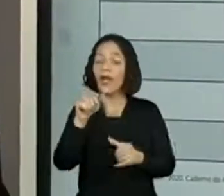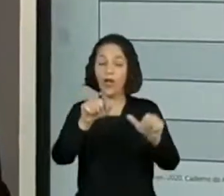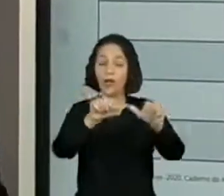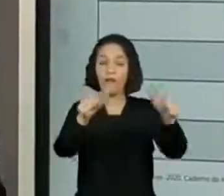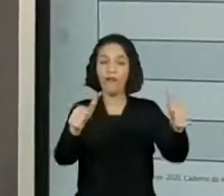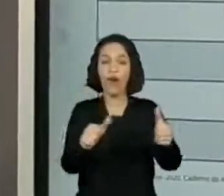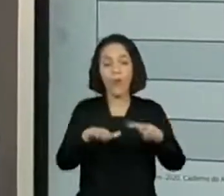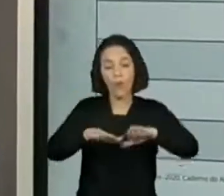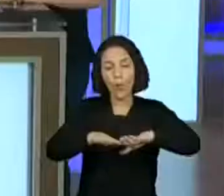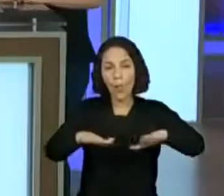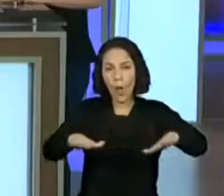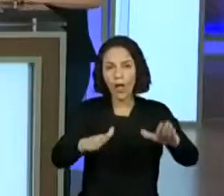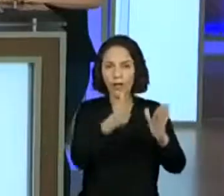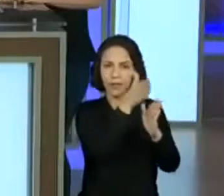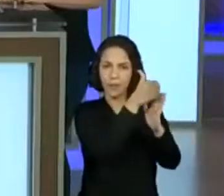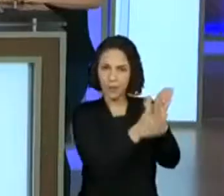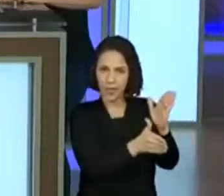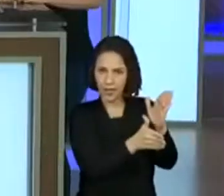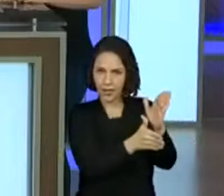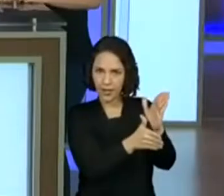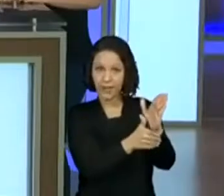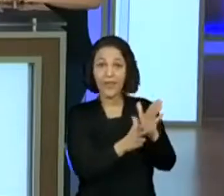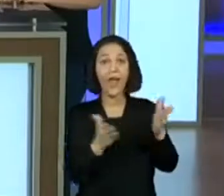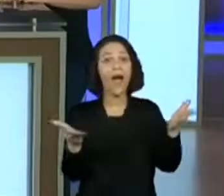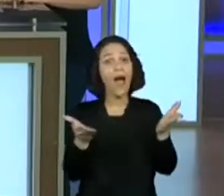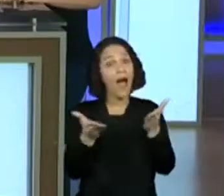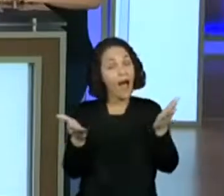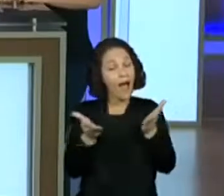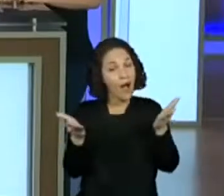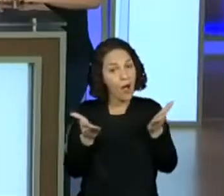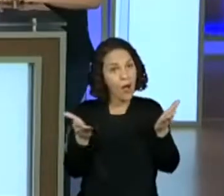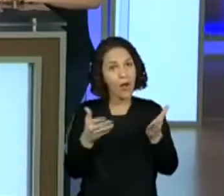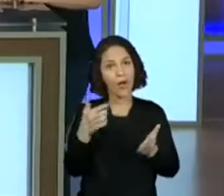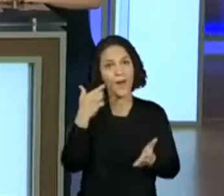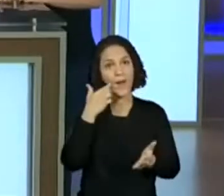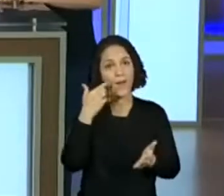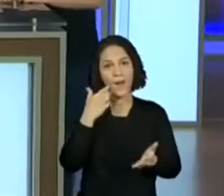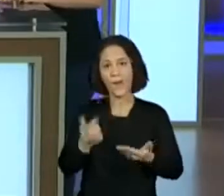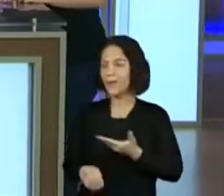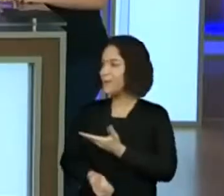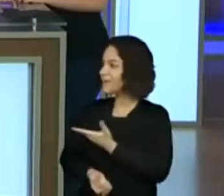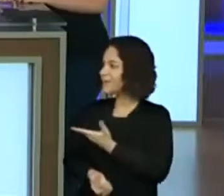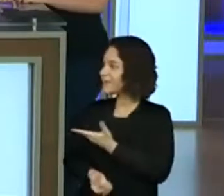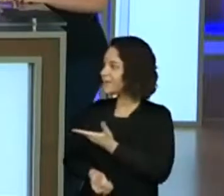planas. E agora a gente vai fazer com o que a gente tem aqui, não é, Pro?